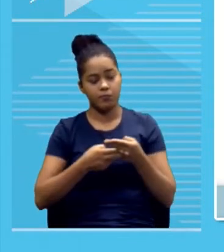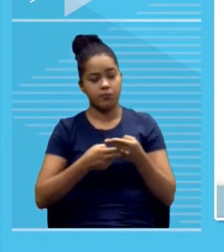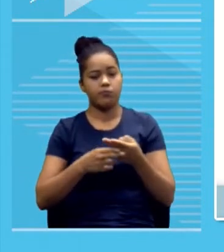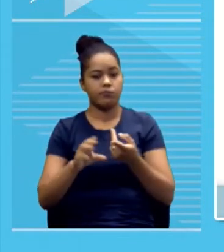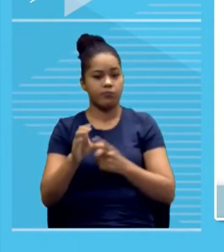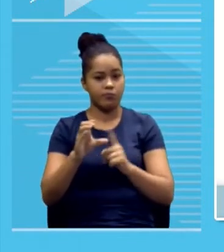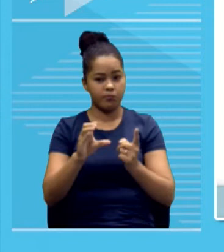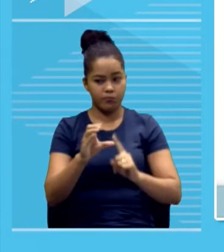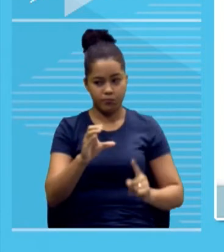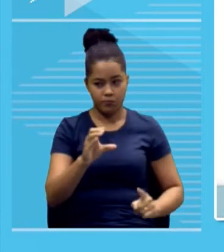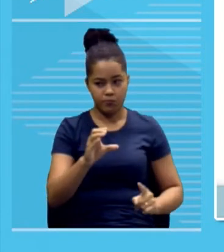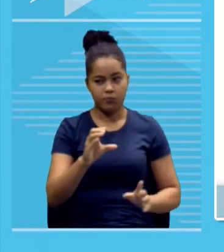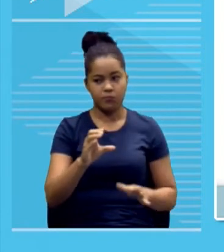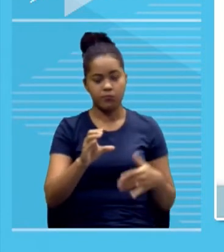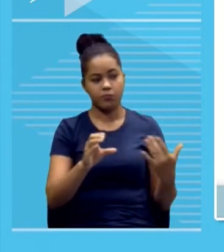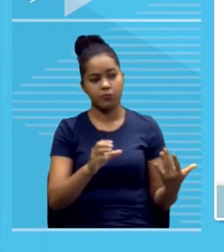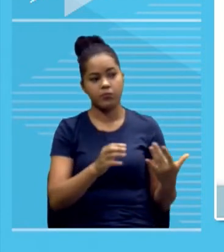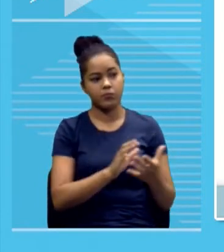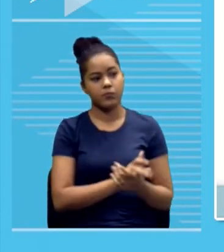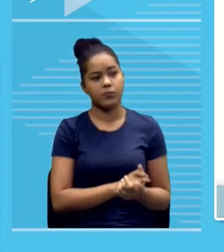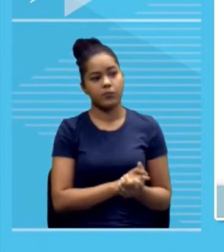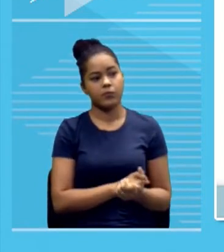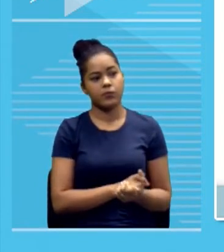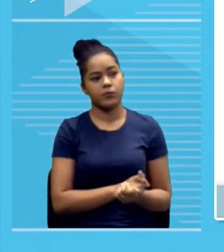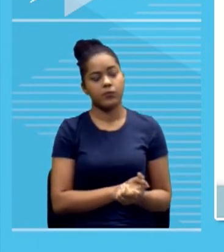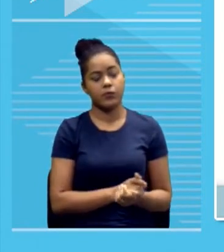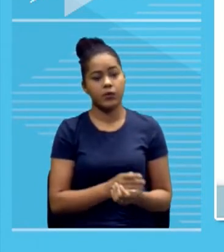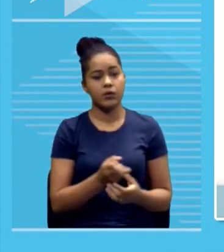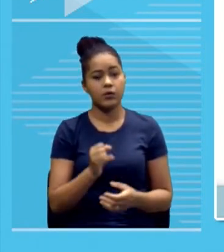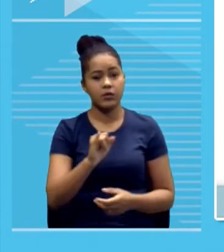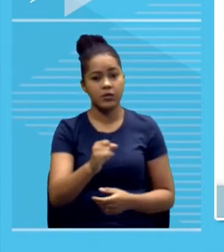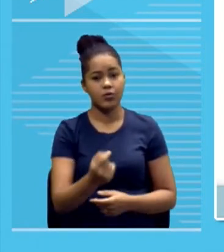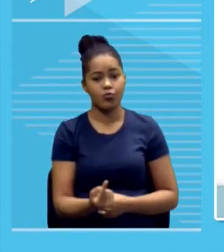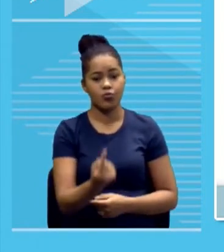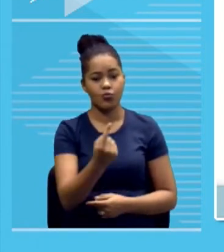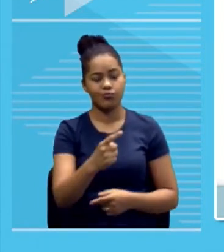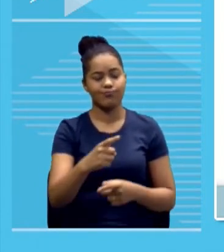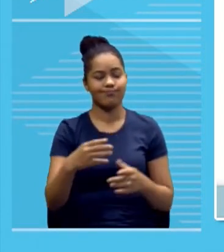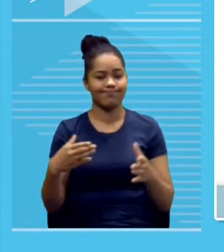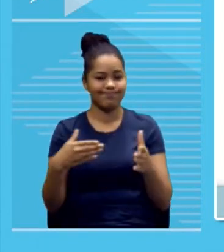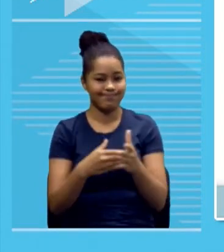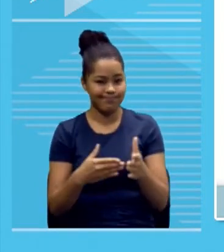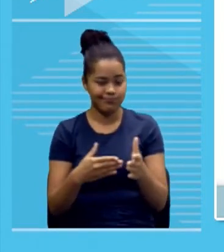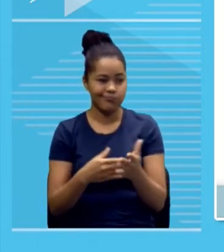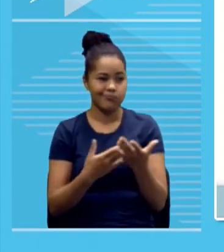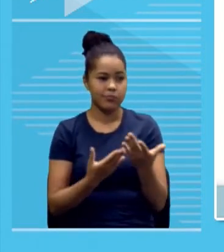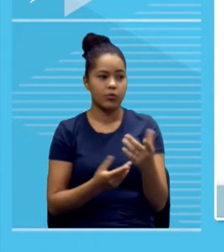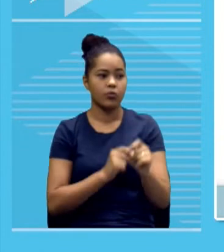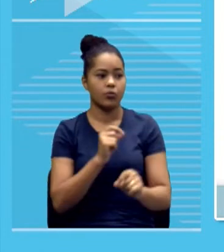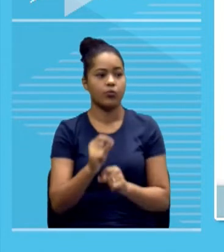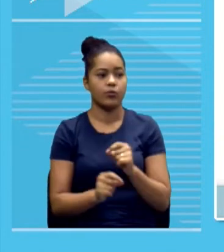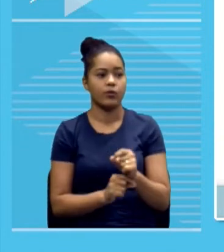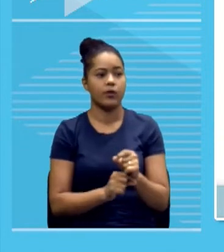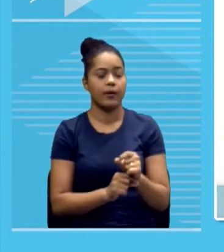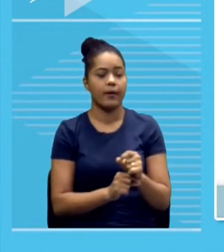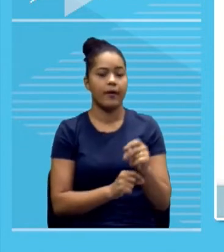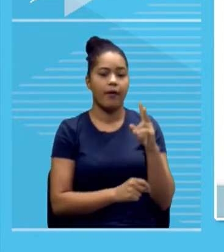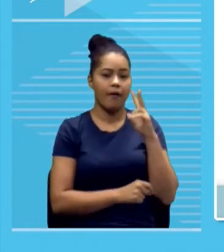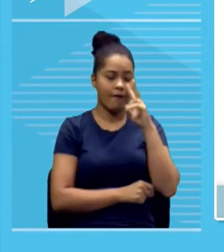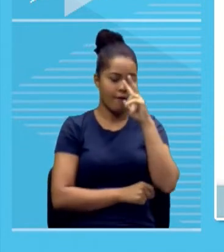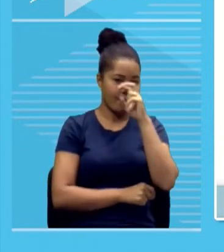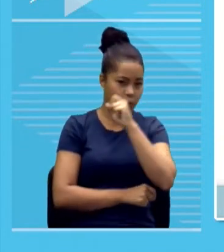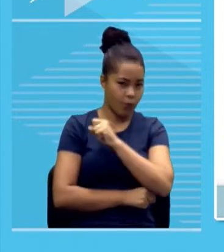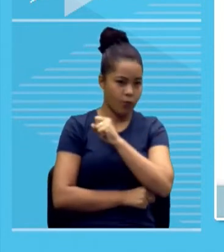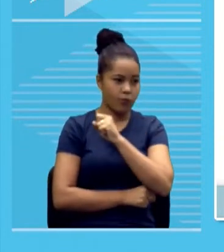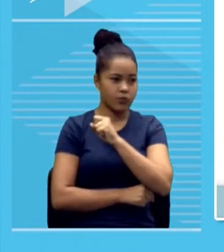elétrica. Quando ele fala assim de um único resistor, eu estou falando de uma mesma intensidade de corrente